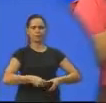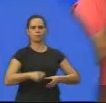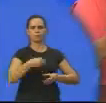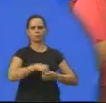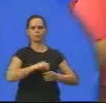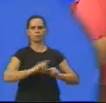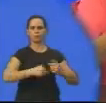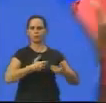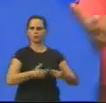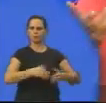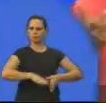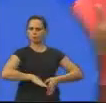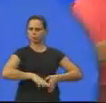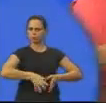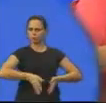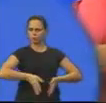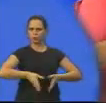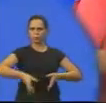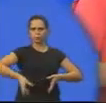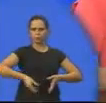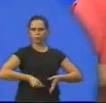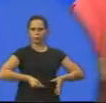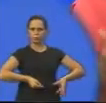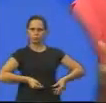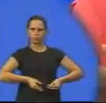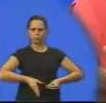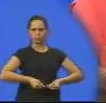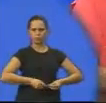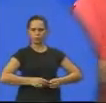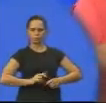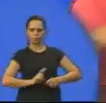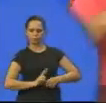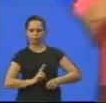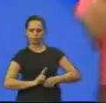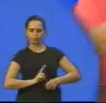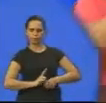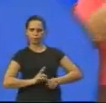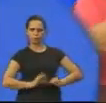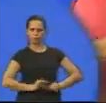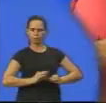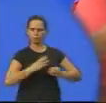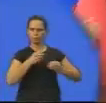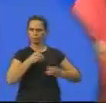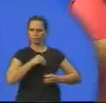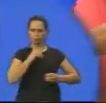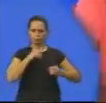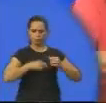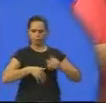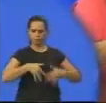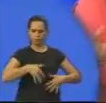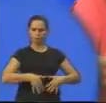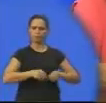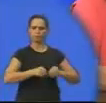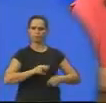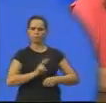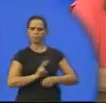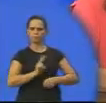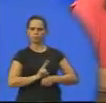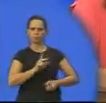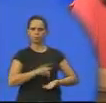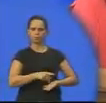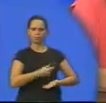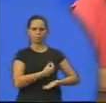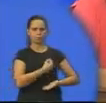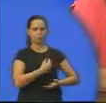recoberto ali ele vai receber todo um tratamento, não é? Para toda a gestação que